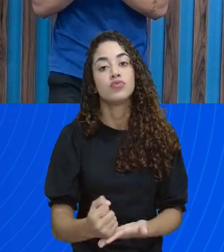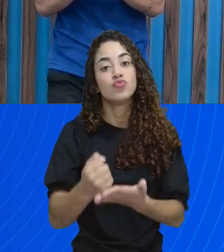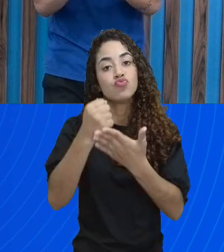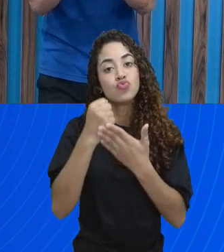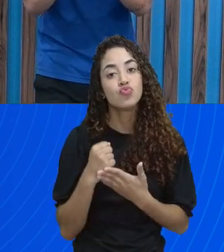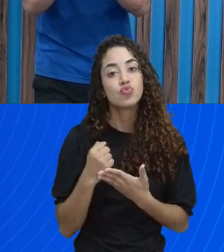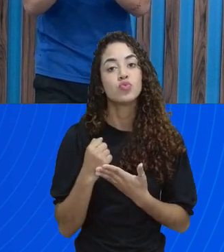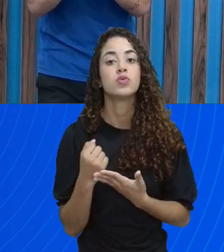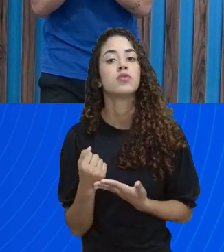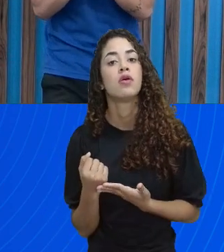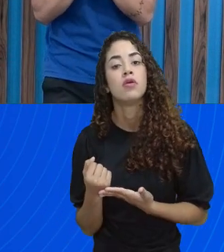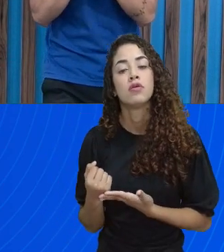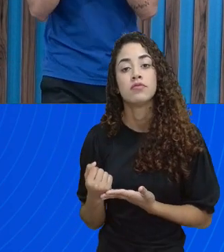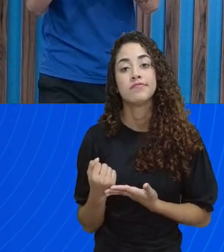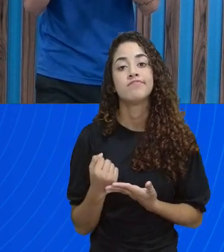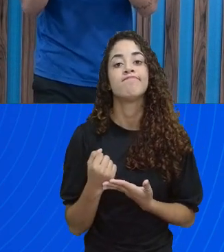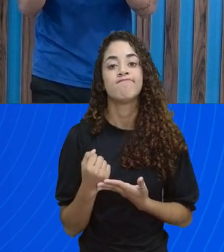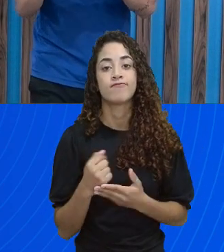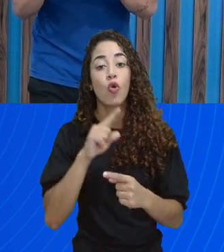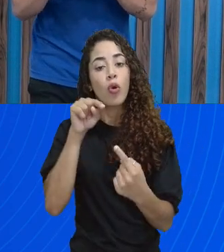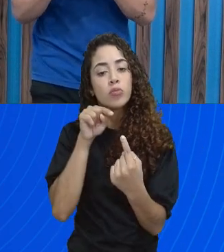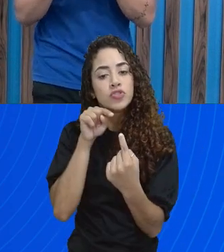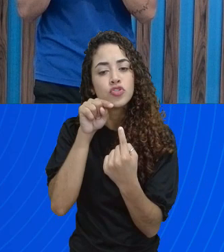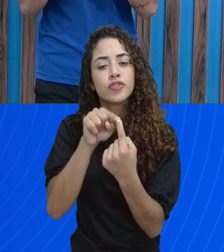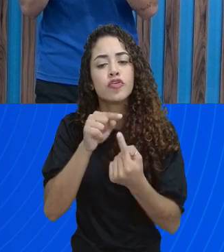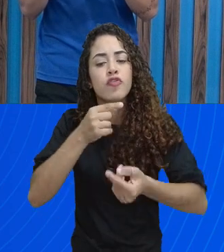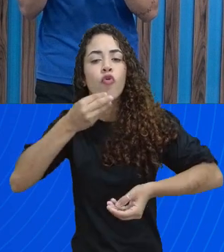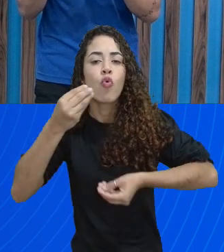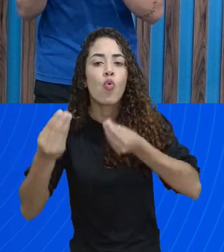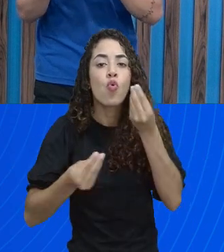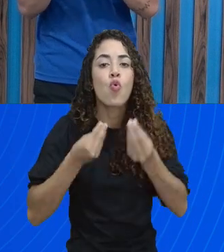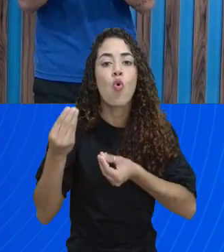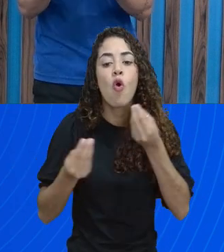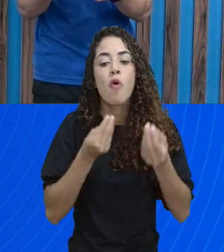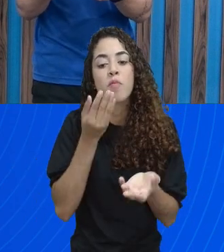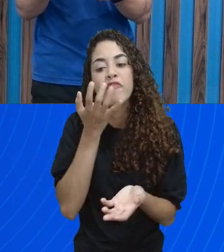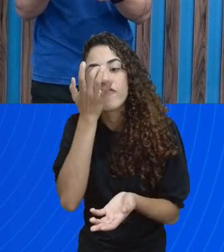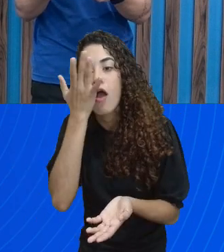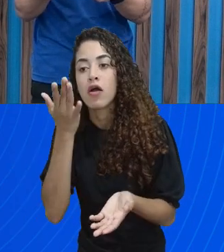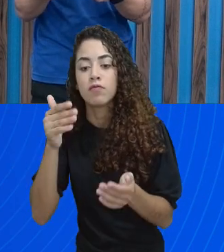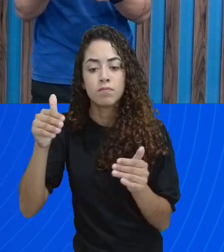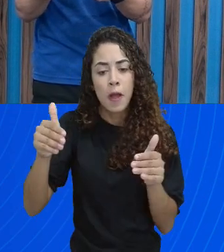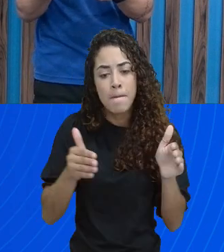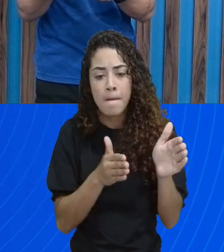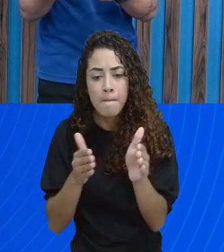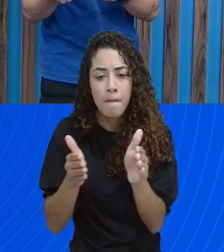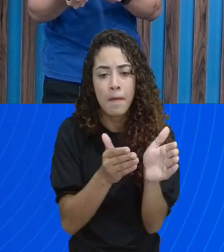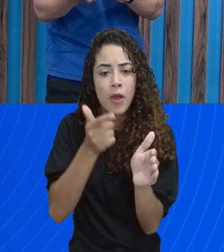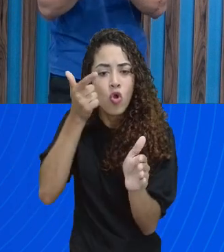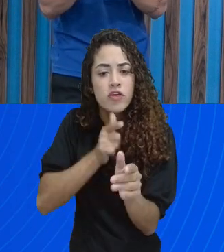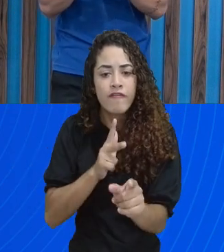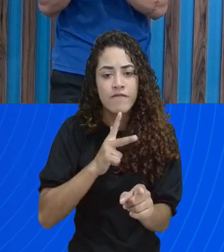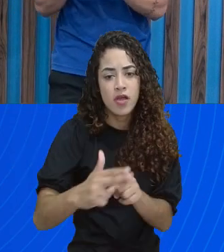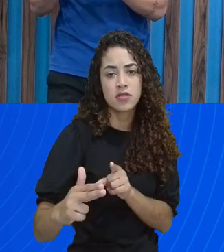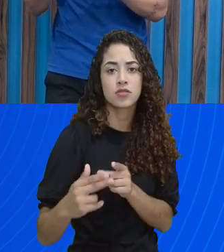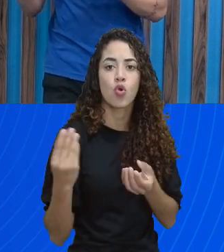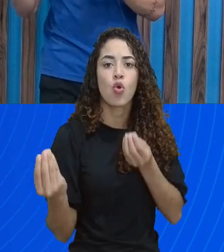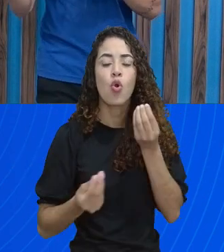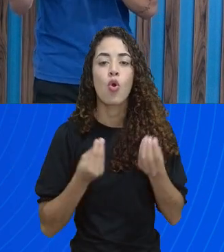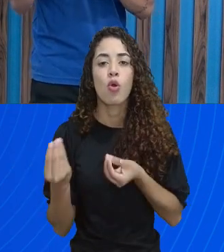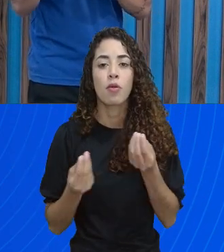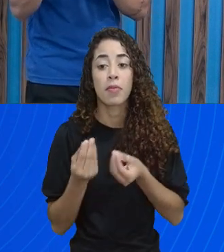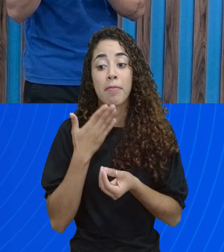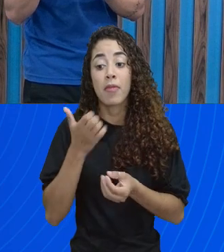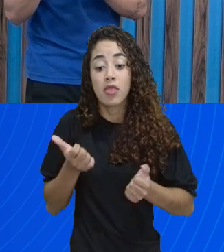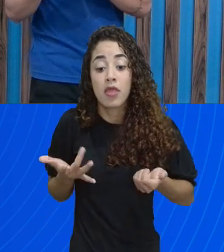um norte, né, dando um sentido de como fica mais fácil para que você ganhe aquela luta, né? Quais as suas